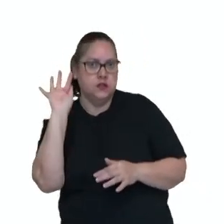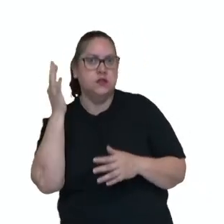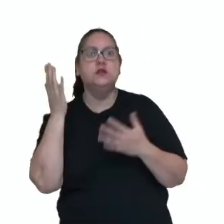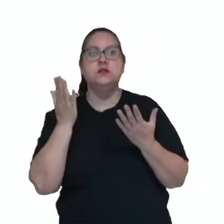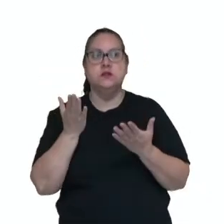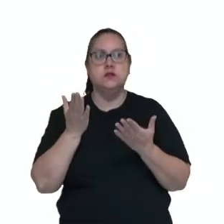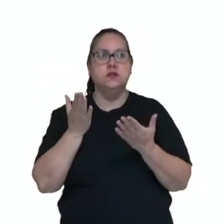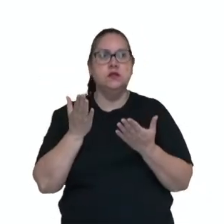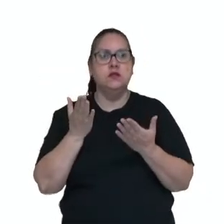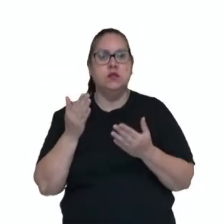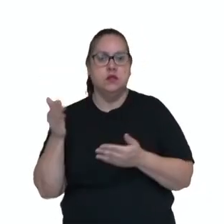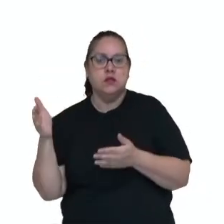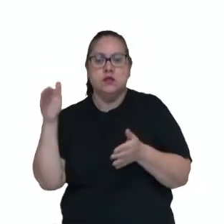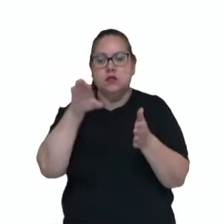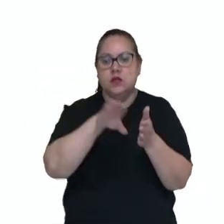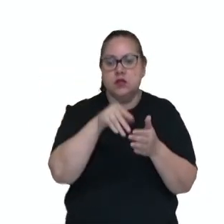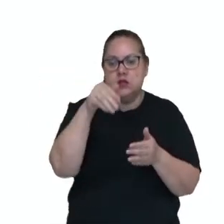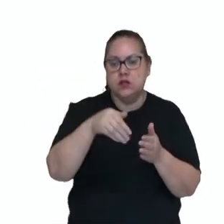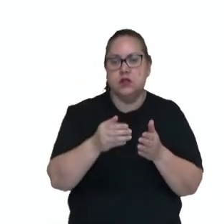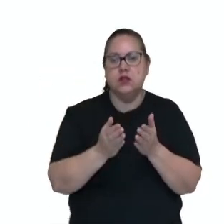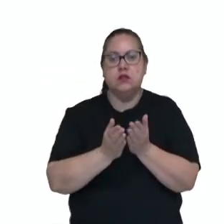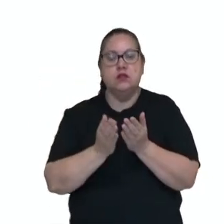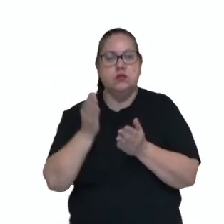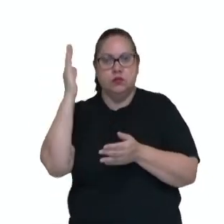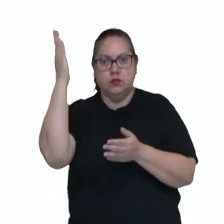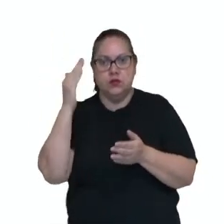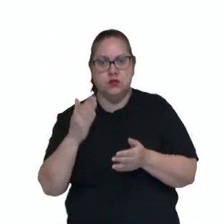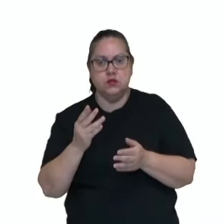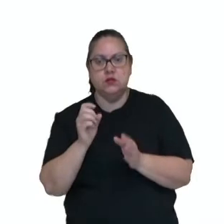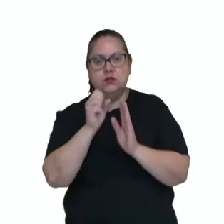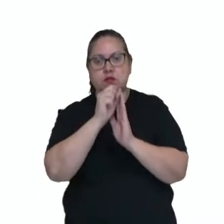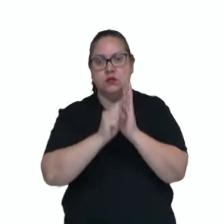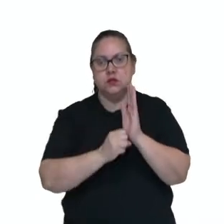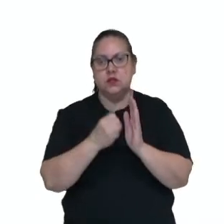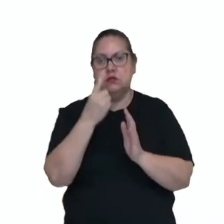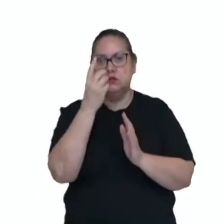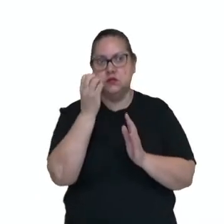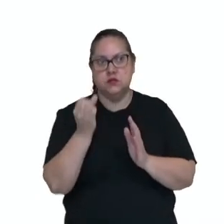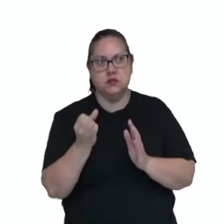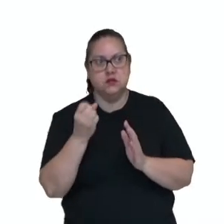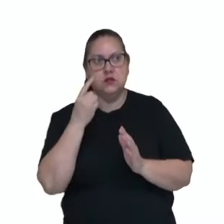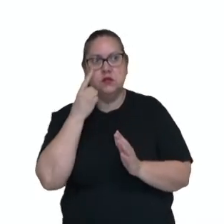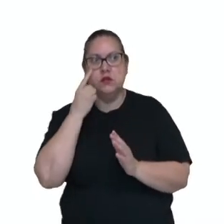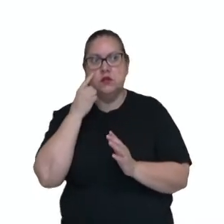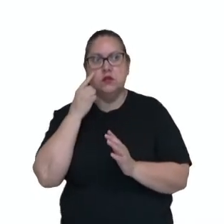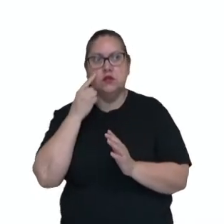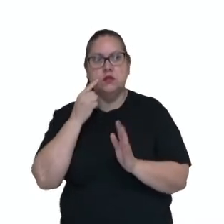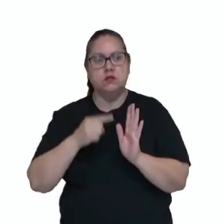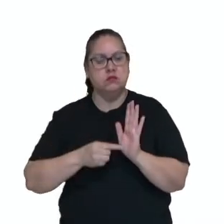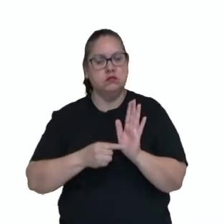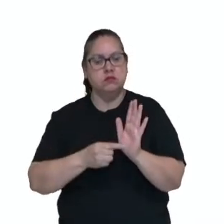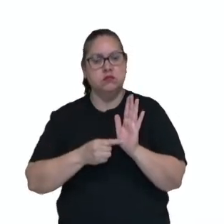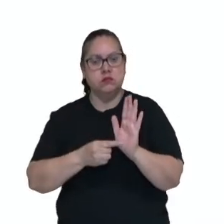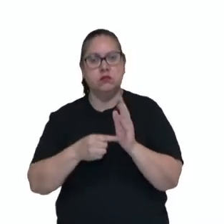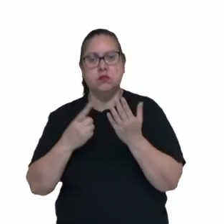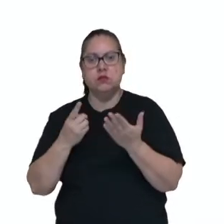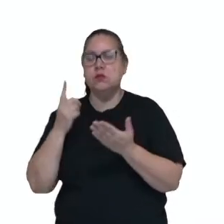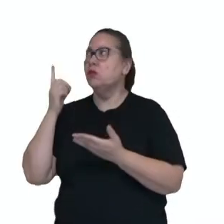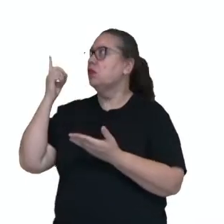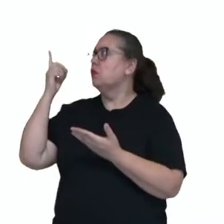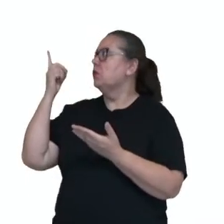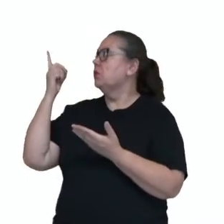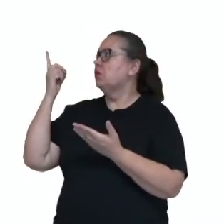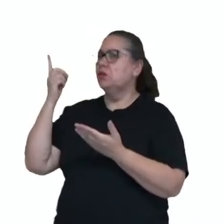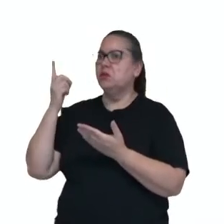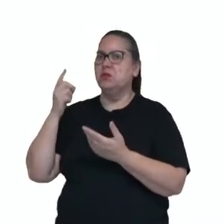inclusive, que vieram ao Brasil no século XVI, e interessante observar como que os indígenas são representados, normalmente assim